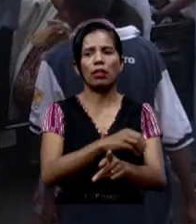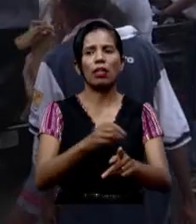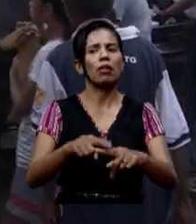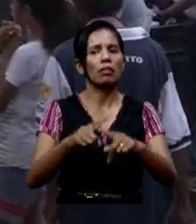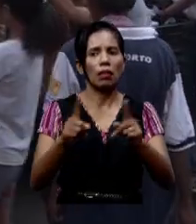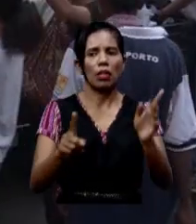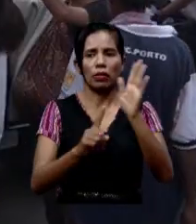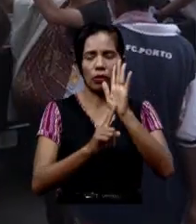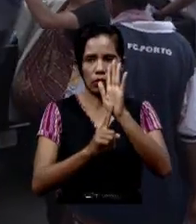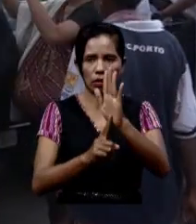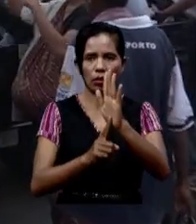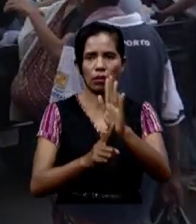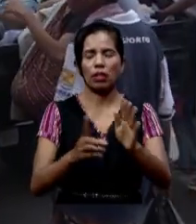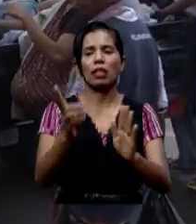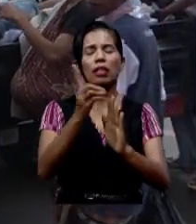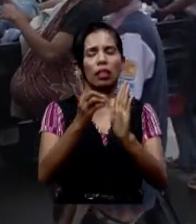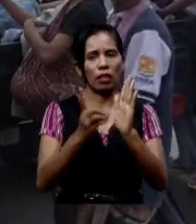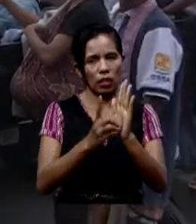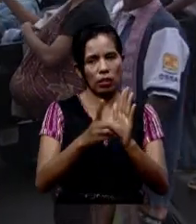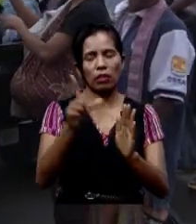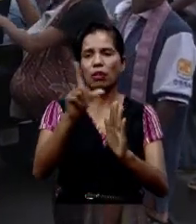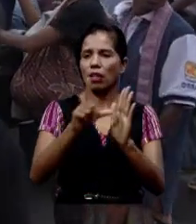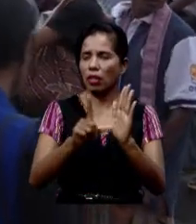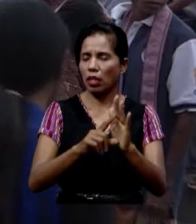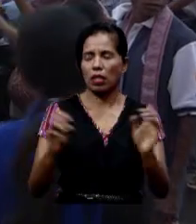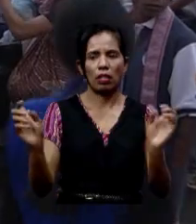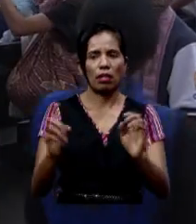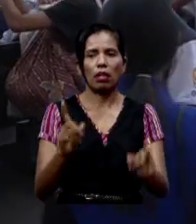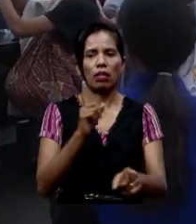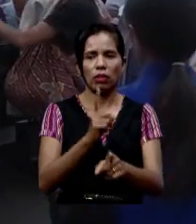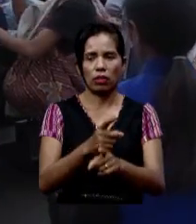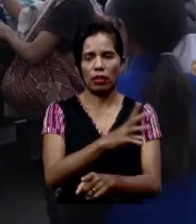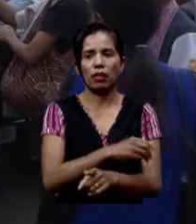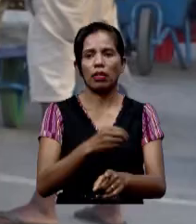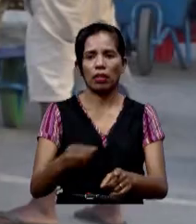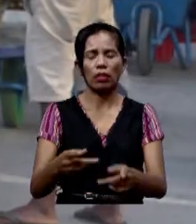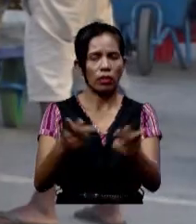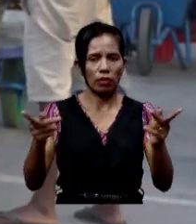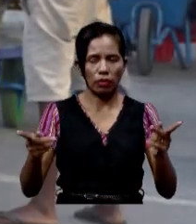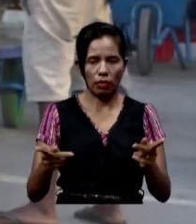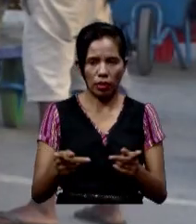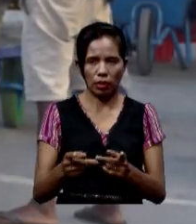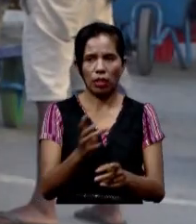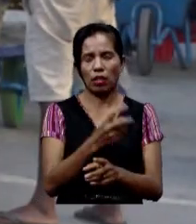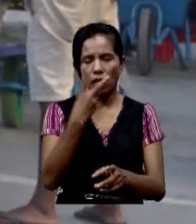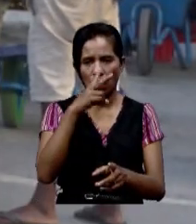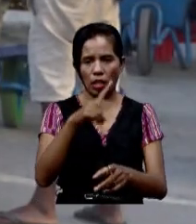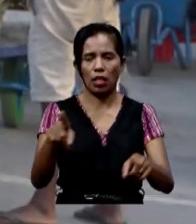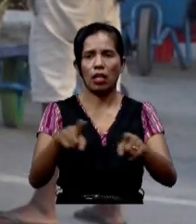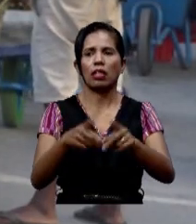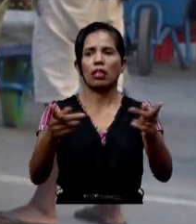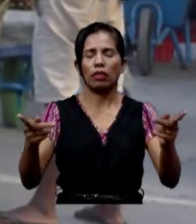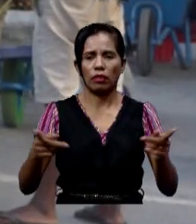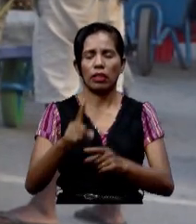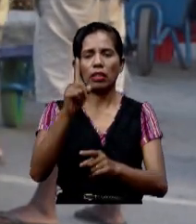de realidade hatulu decreto lei ne hanestan lavale. Ouvintes no telespectadores, fatin nebe hau halo reportazing, hanestan fatin